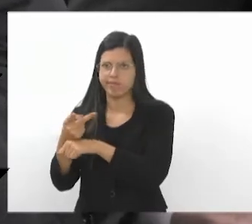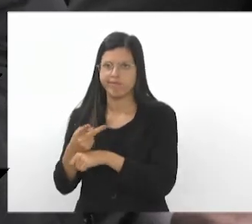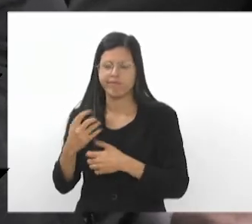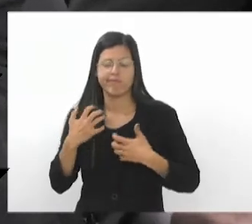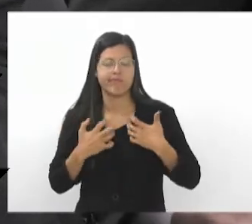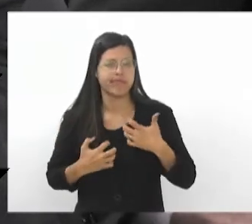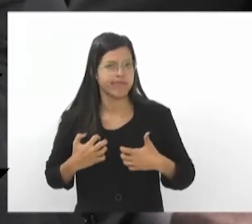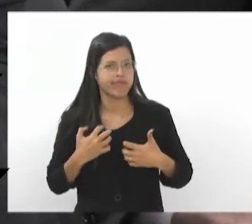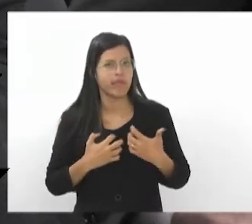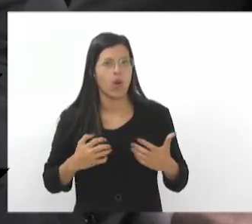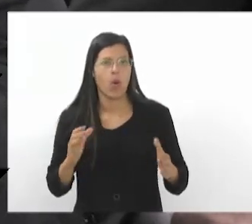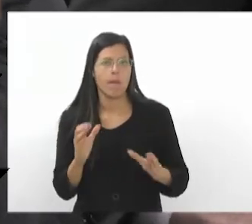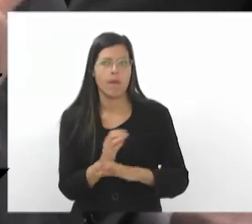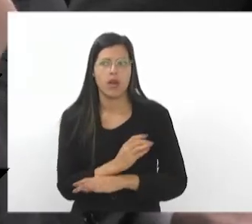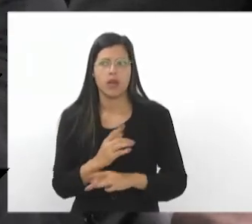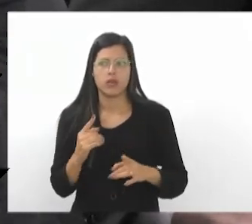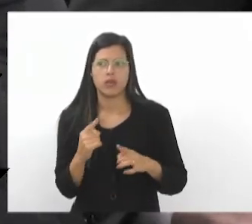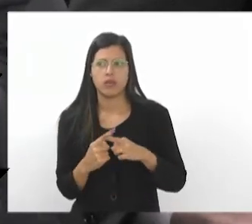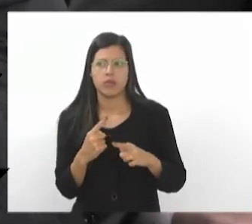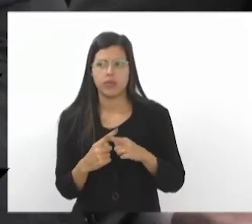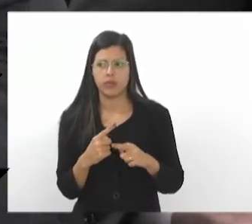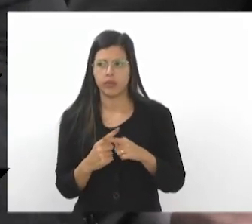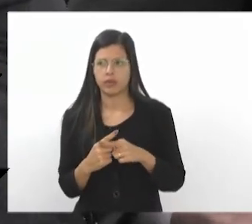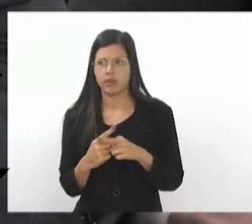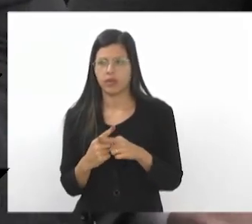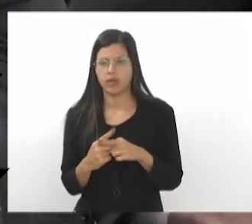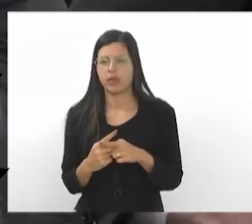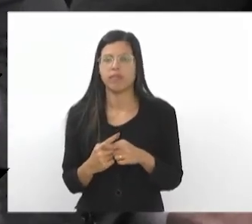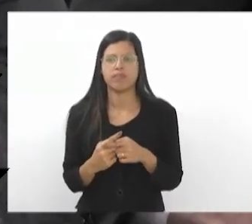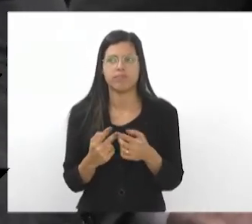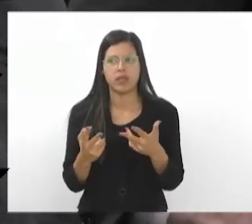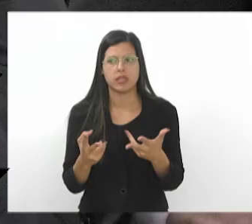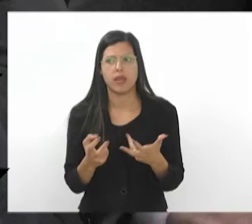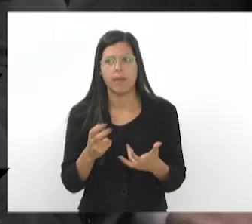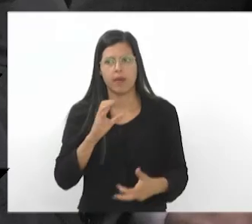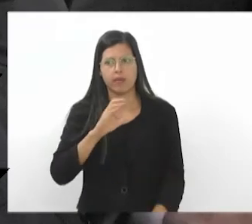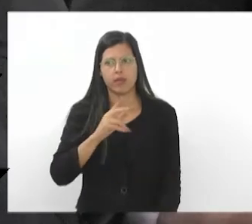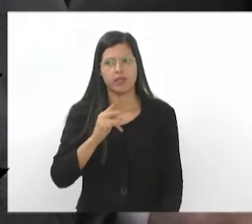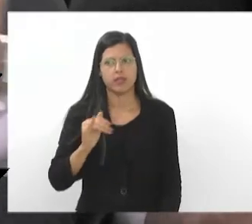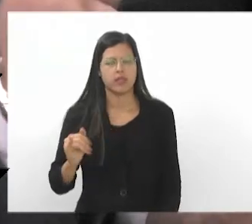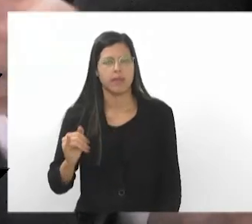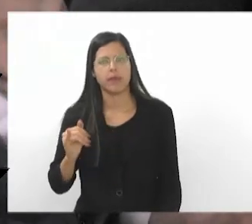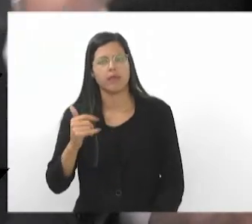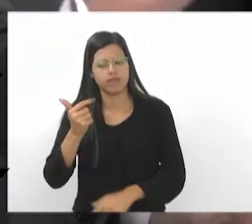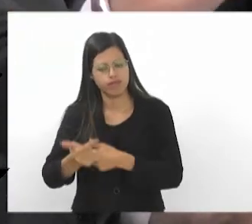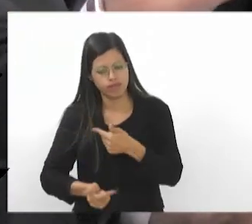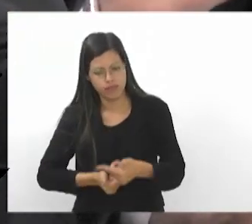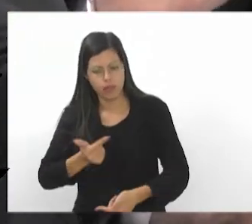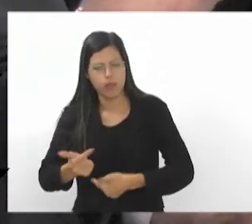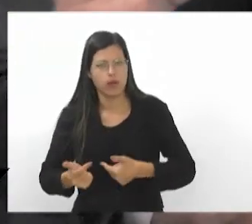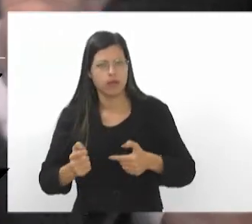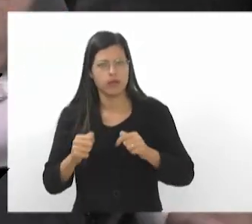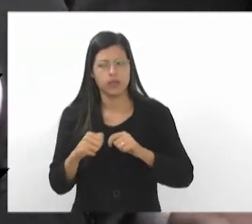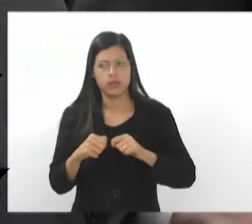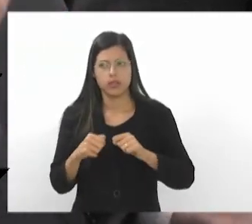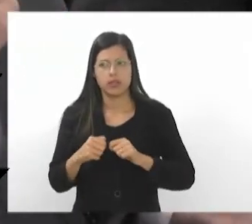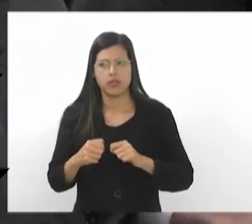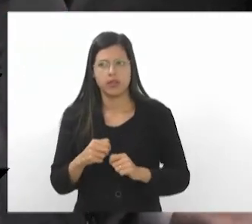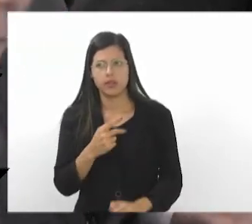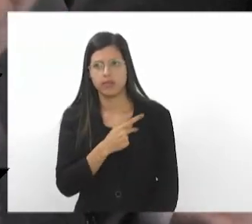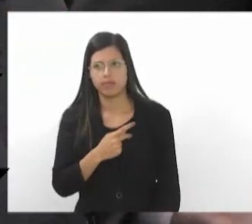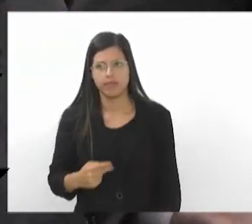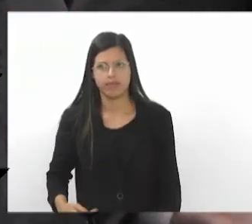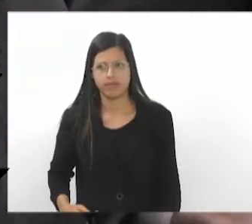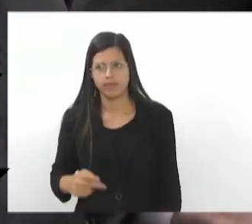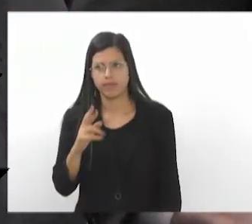completo, porque viam, né, na CPI, nos trabalhos que nós estávamos desempenhando, o presidente Amorim